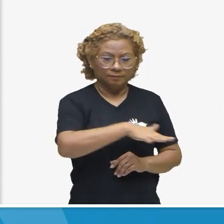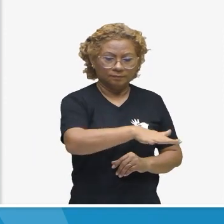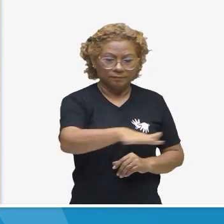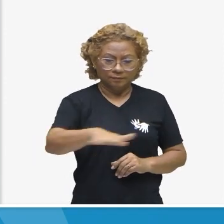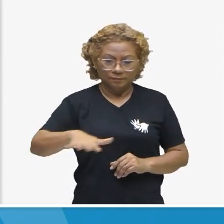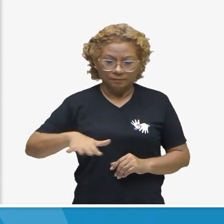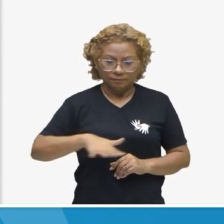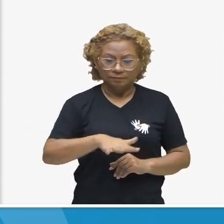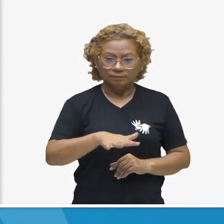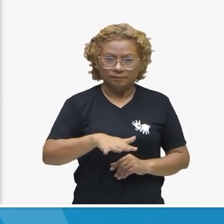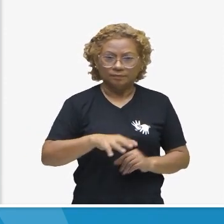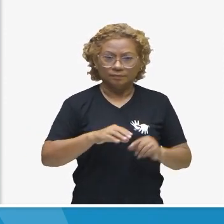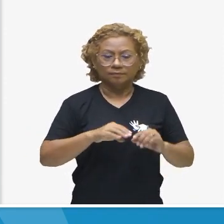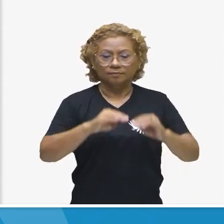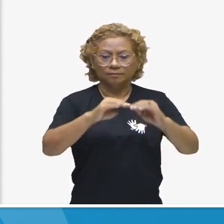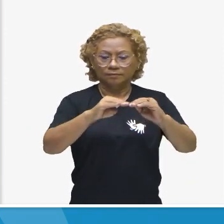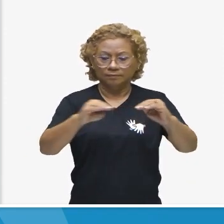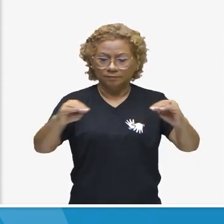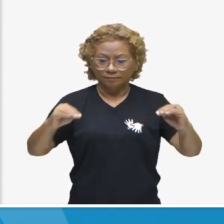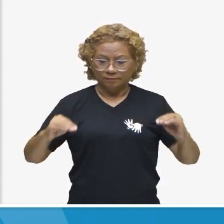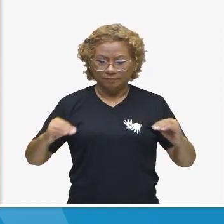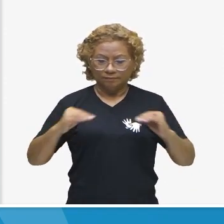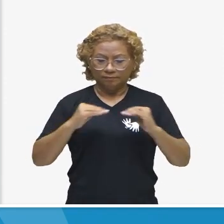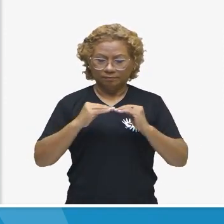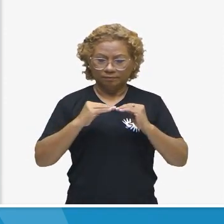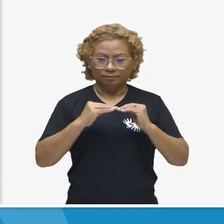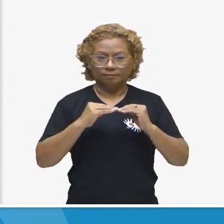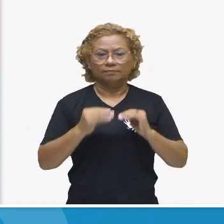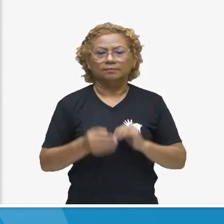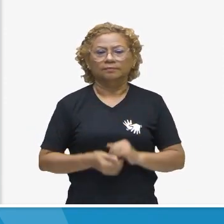sobre o plano, tá?